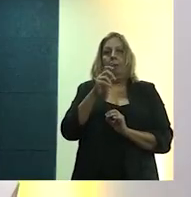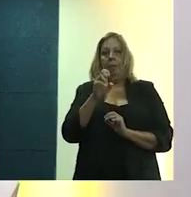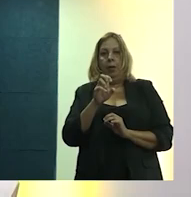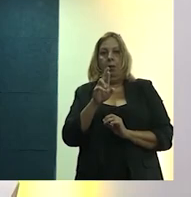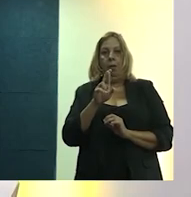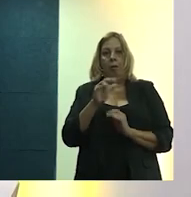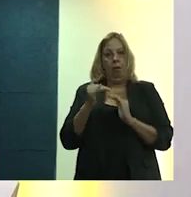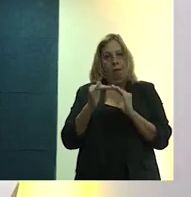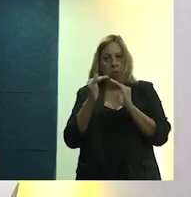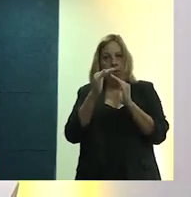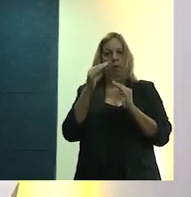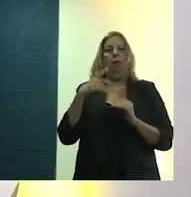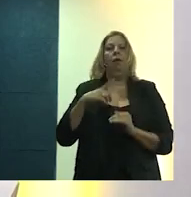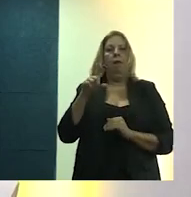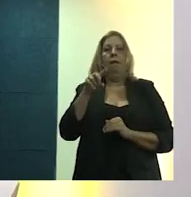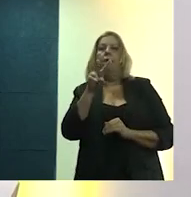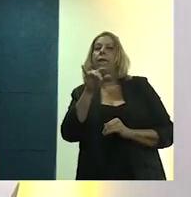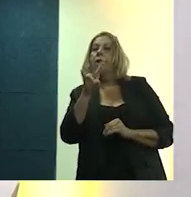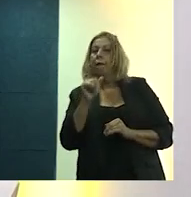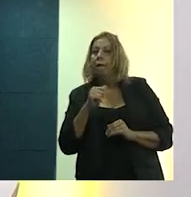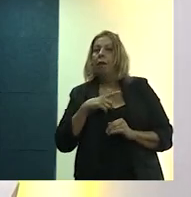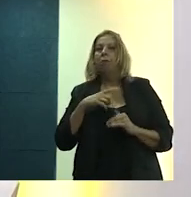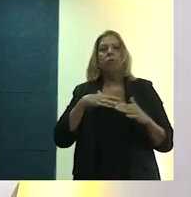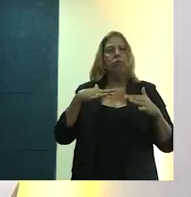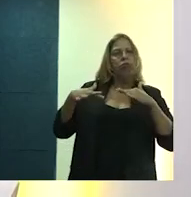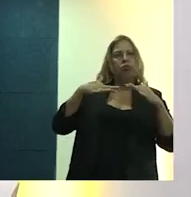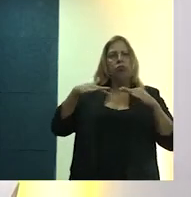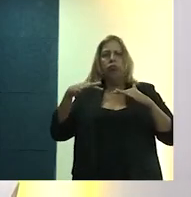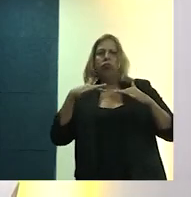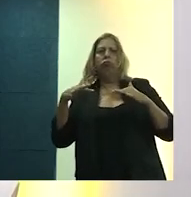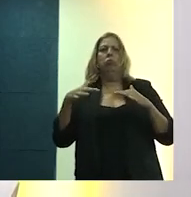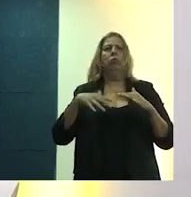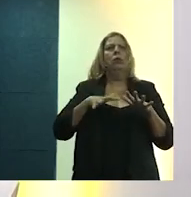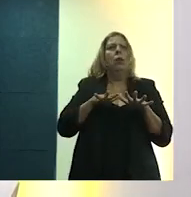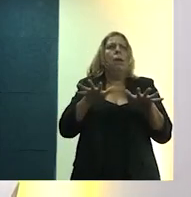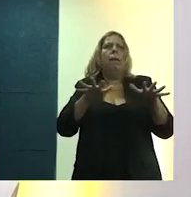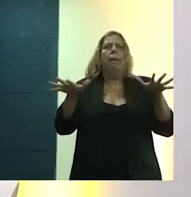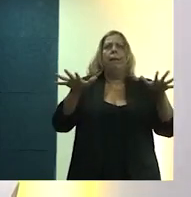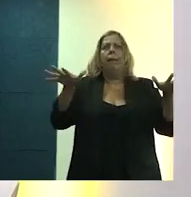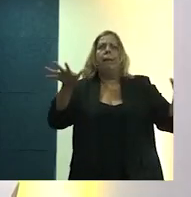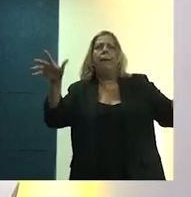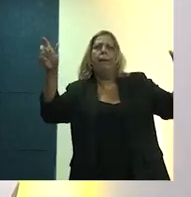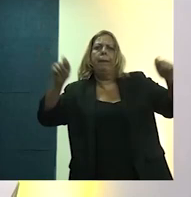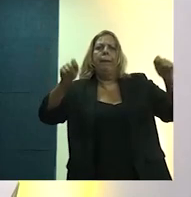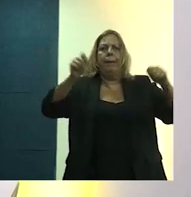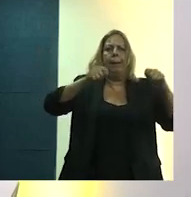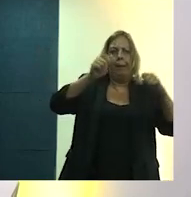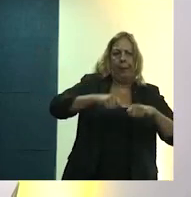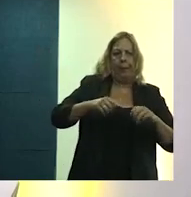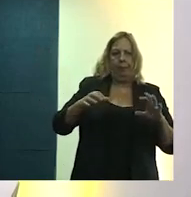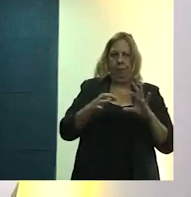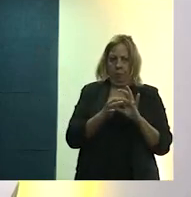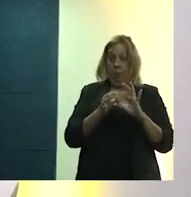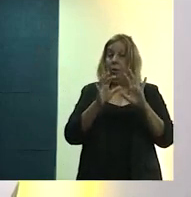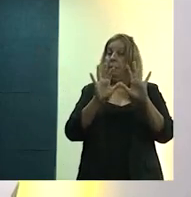baseia em mobilização ele mobiliza bastante ele cria muitas redes muita potencialidade